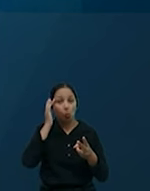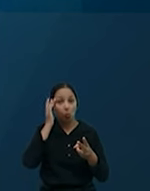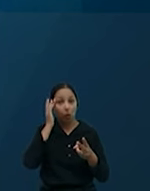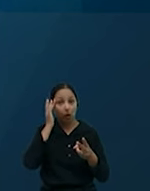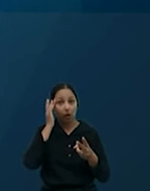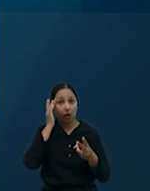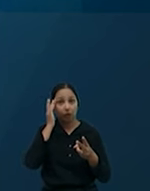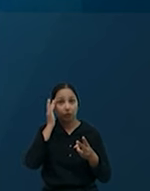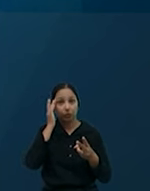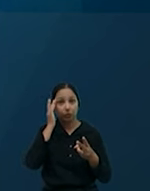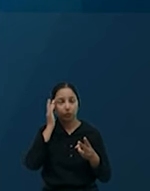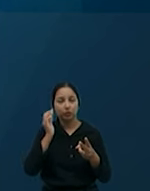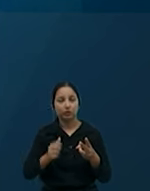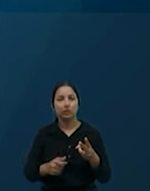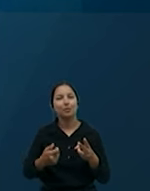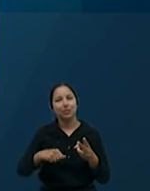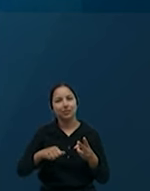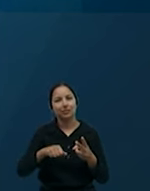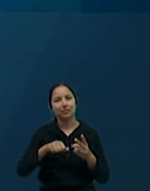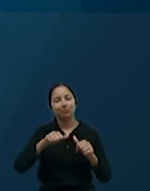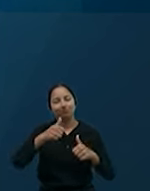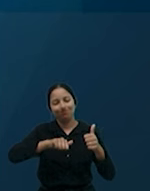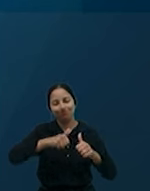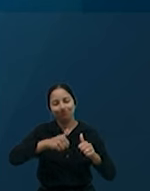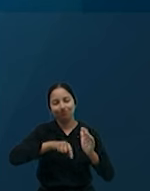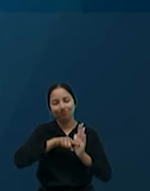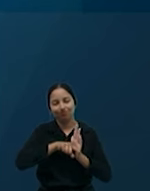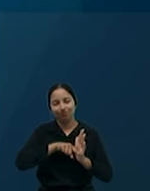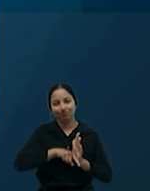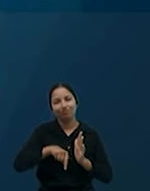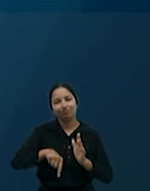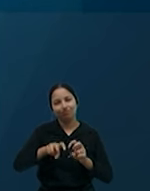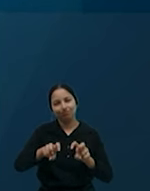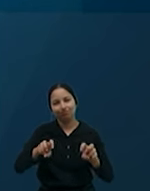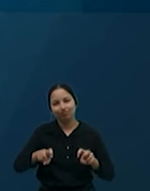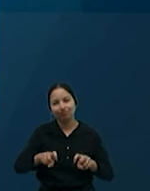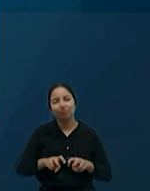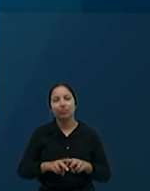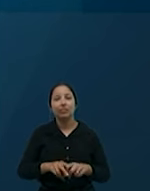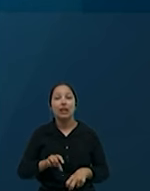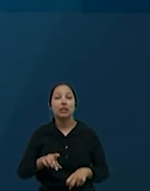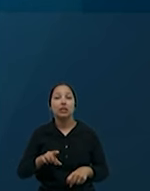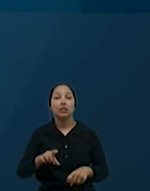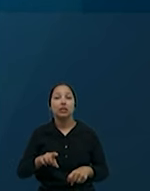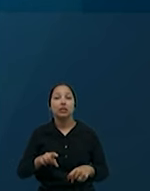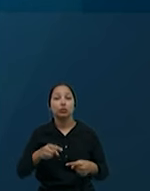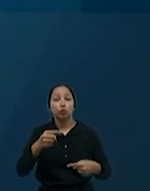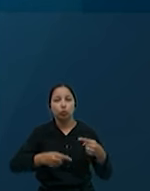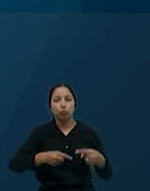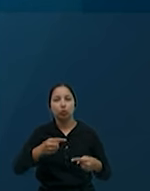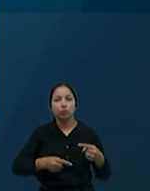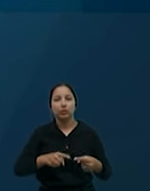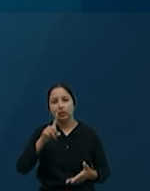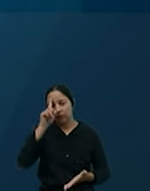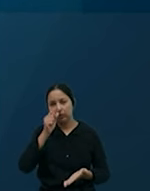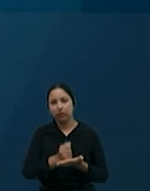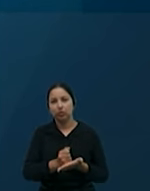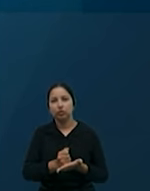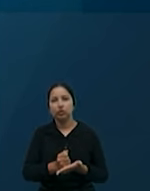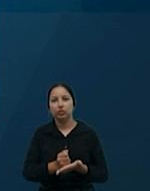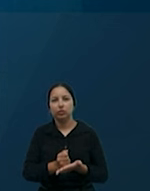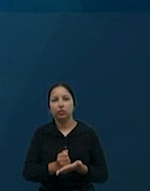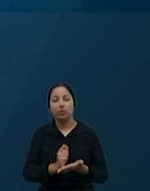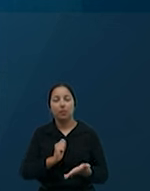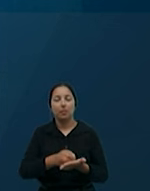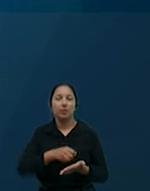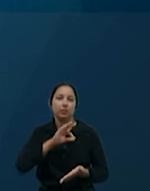necessitam ser examinadas por essa corte, quando se discute a questão da fixação dos honorários advocatícios quando há o reconhecimento de sessão